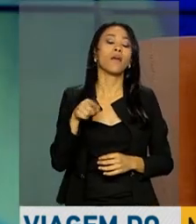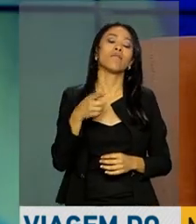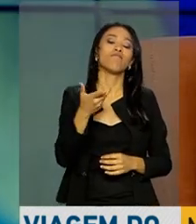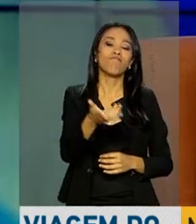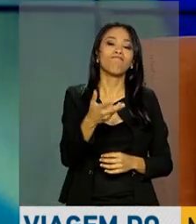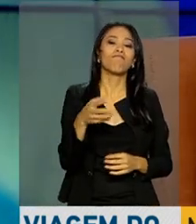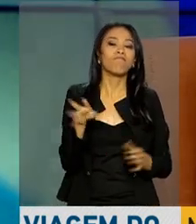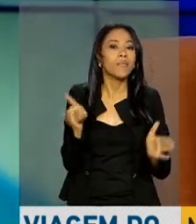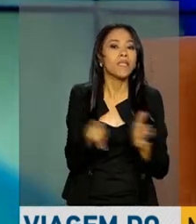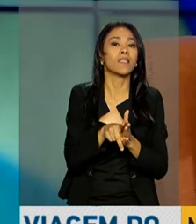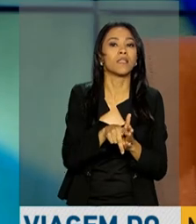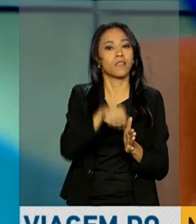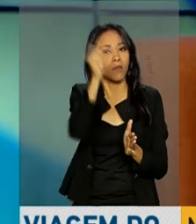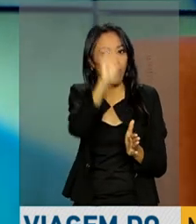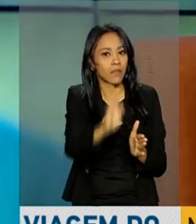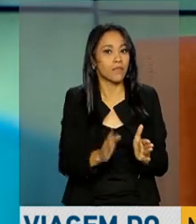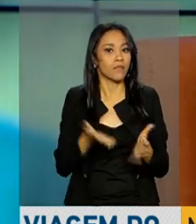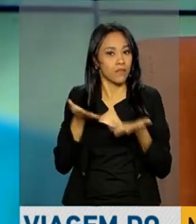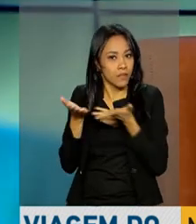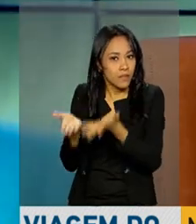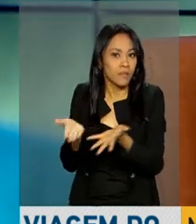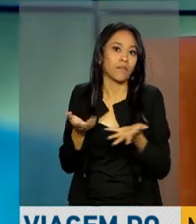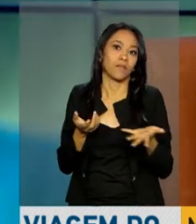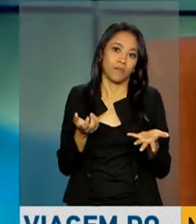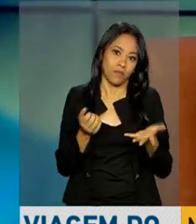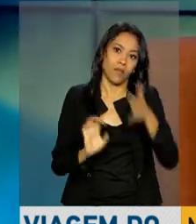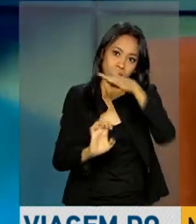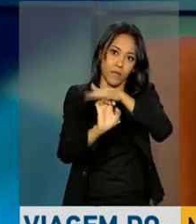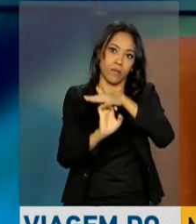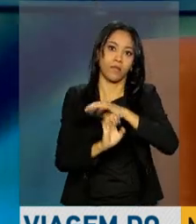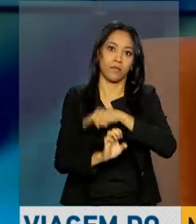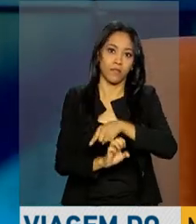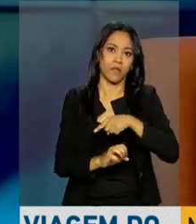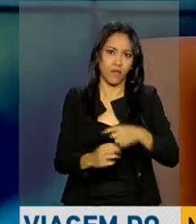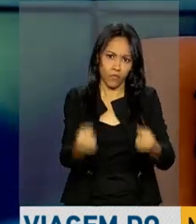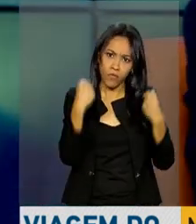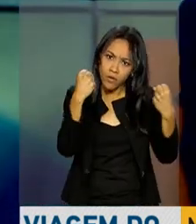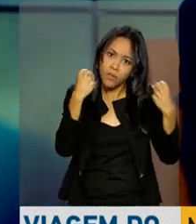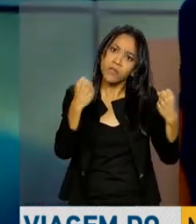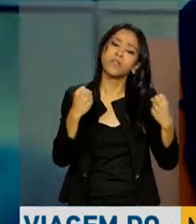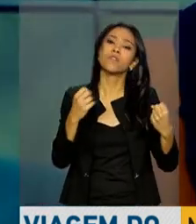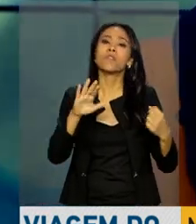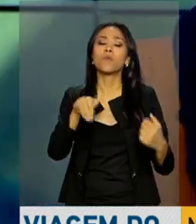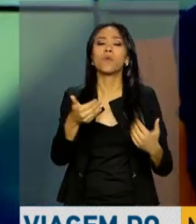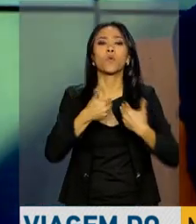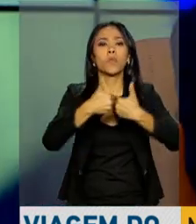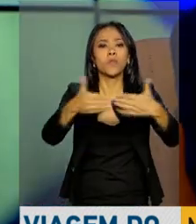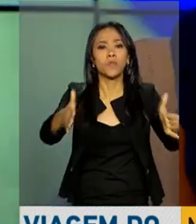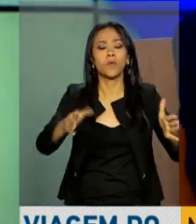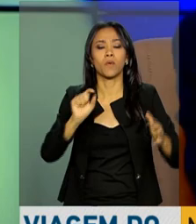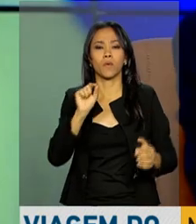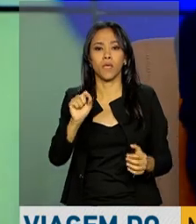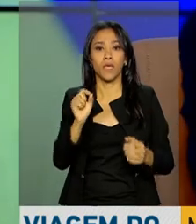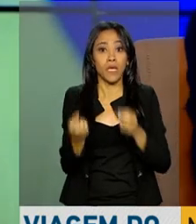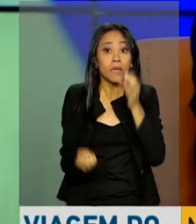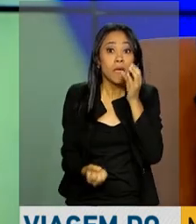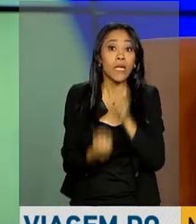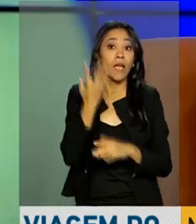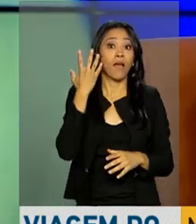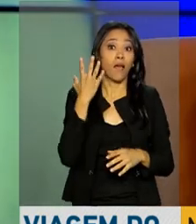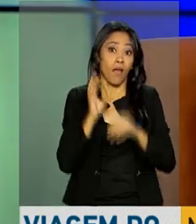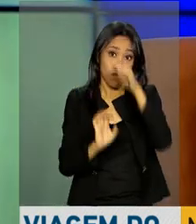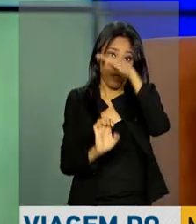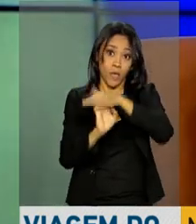nacional se expressa por meio da Petrobras. Isso é uma coisa muito forte. Quando começou a campanha para a criação da